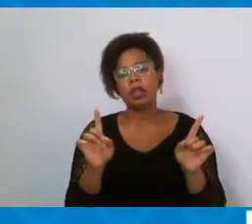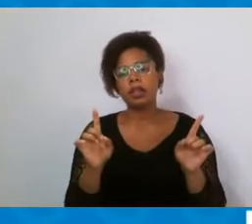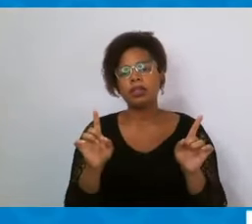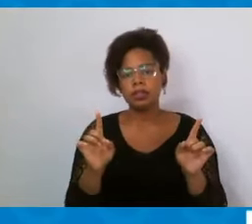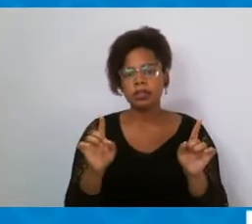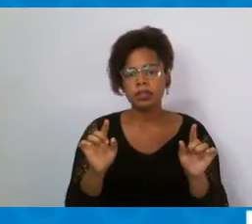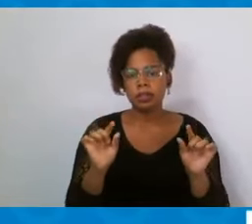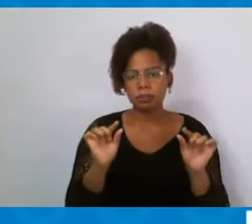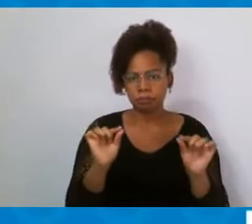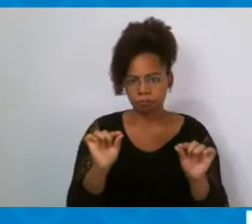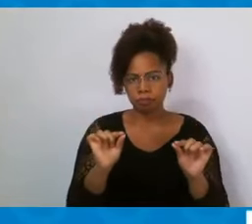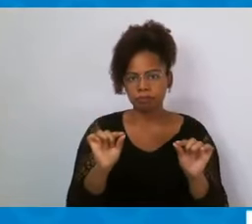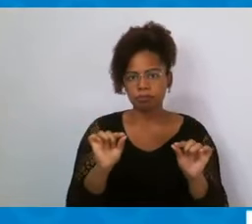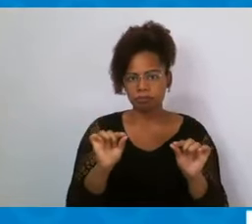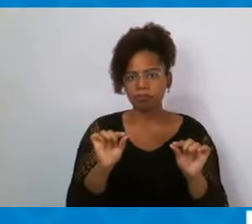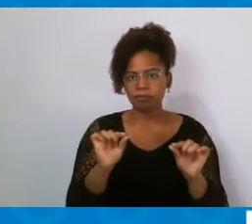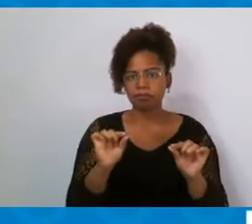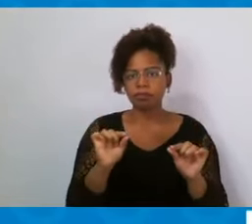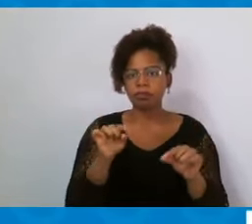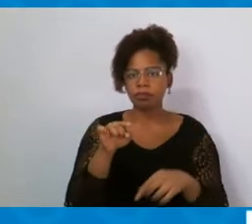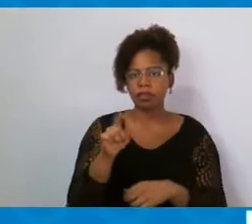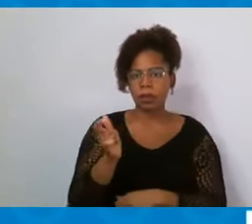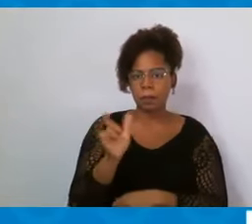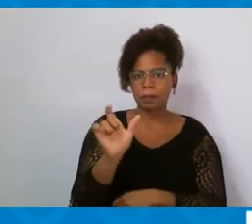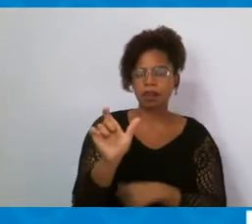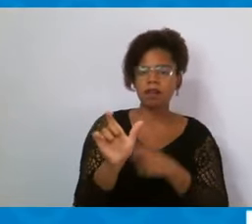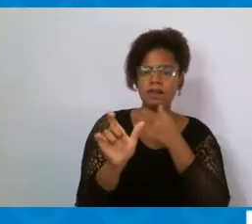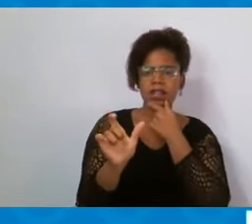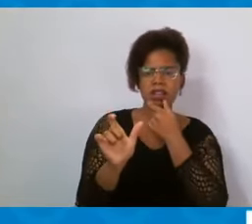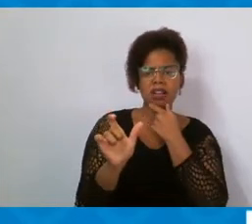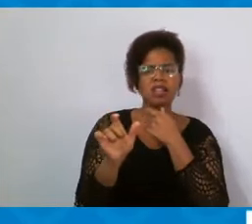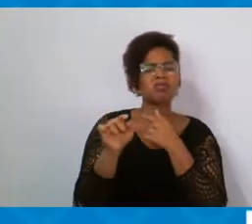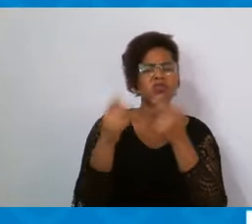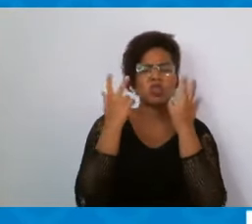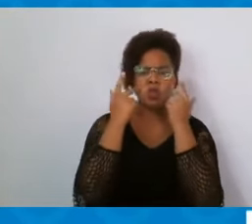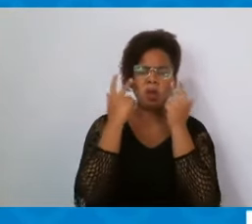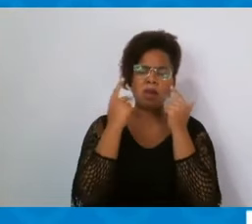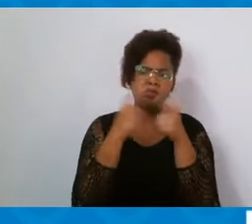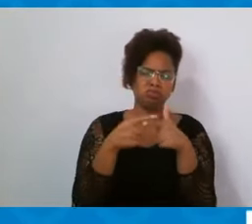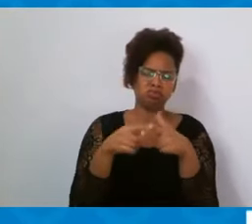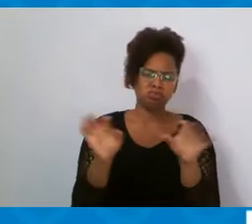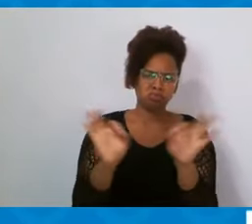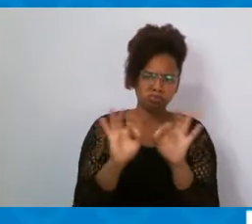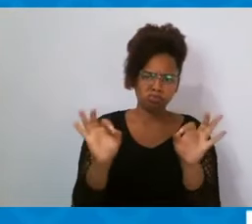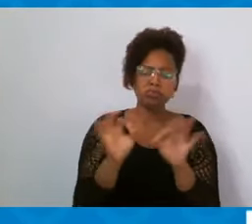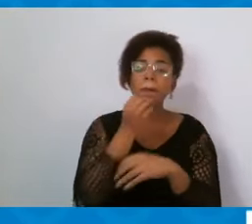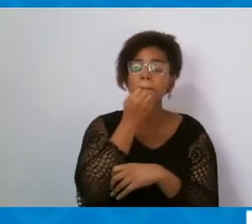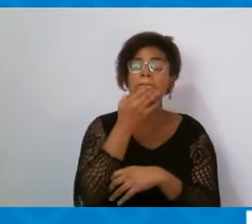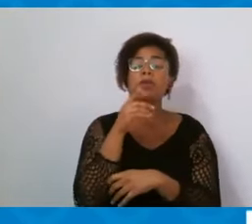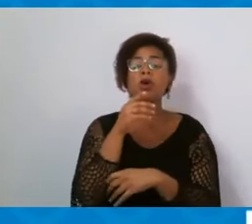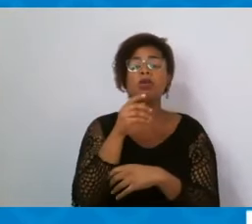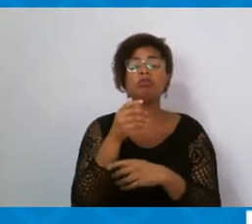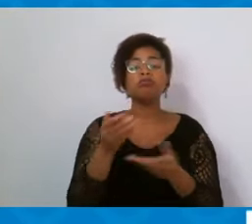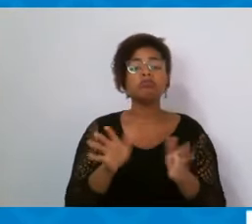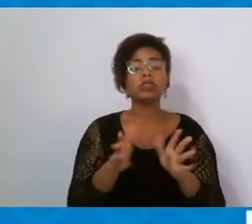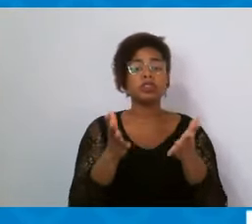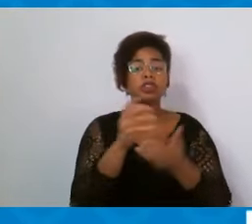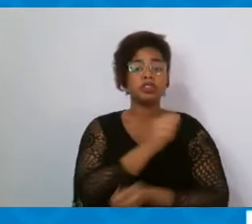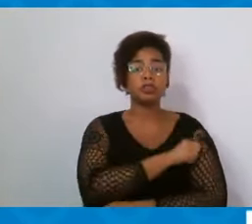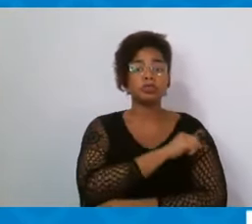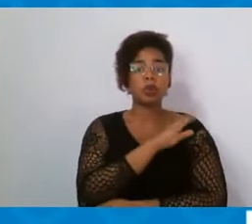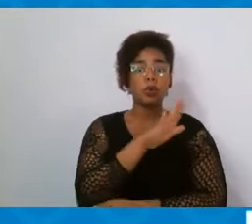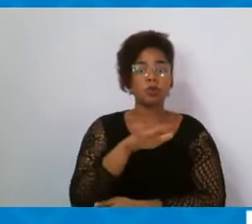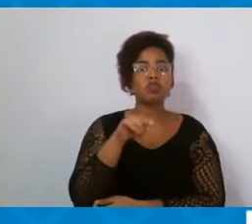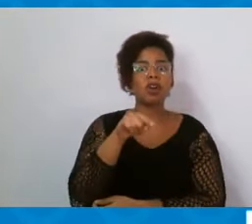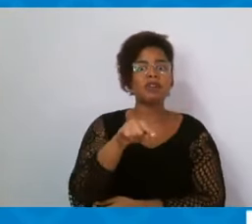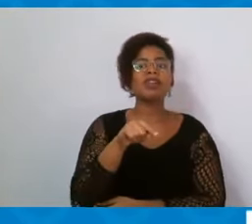não prejudica a nossa soberania, mas conecta esses jovens com uma rede internacional